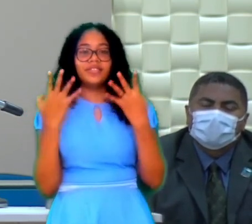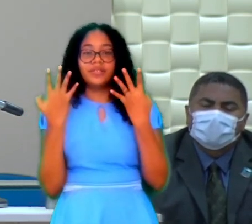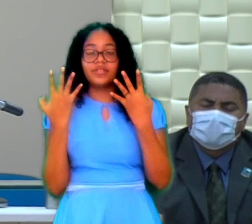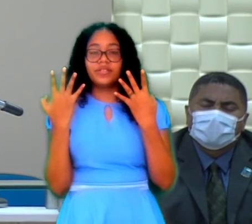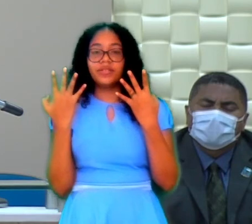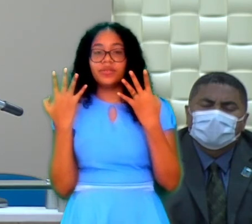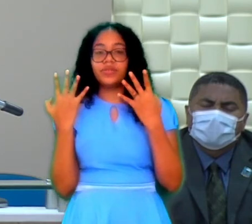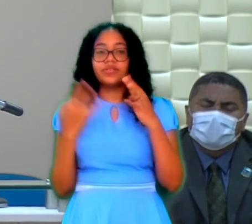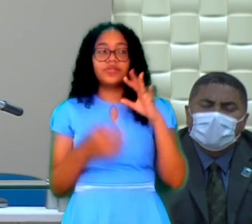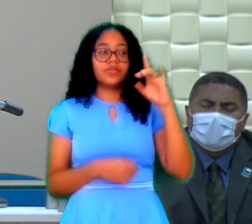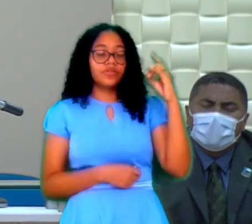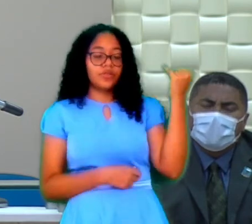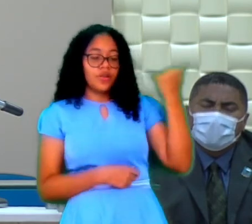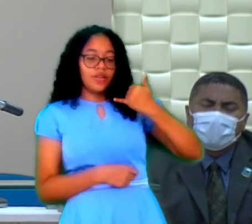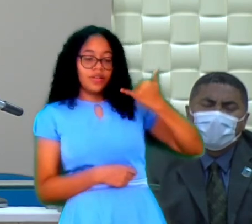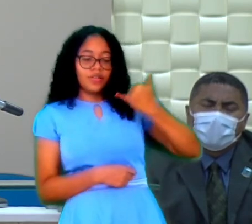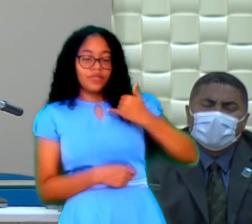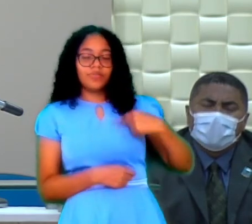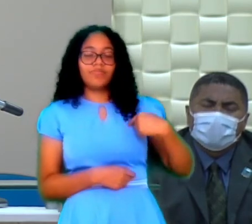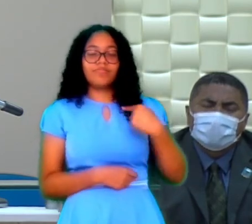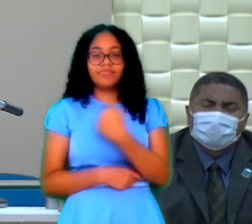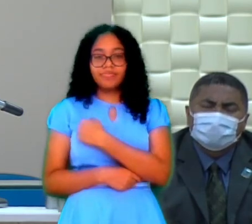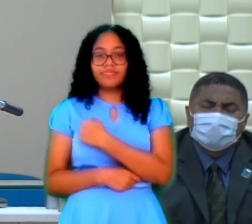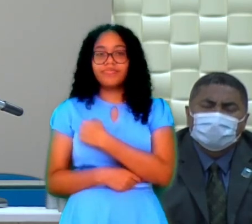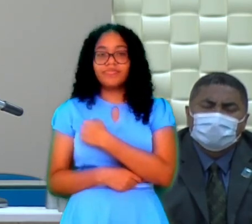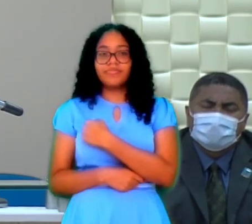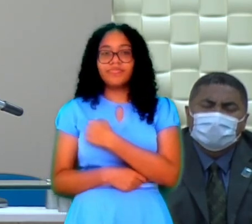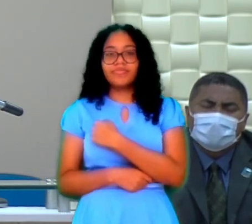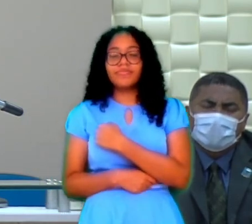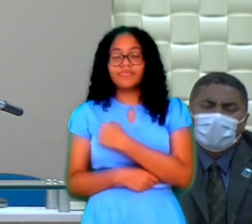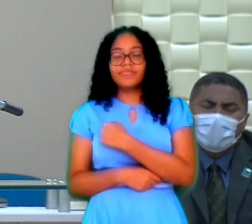Irmão Jonas é uma pessoa difícil, né?